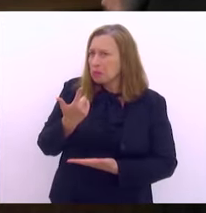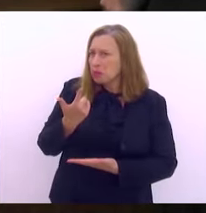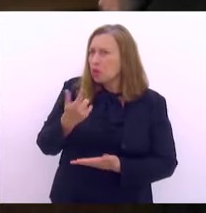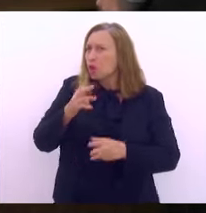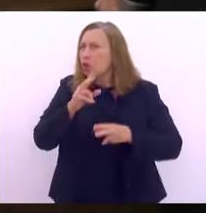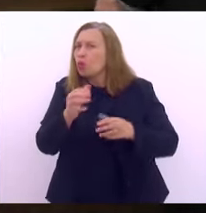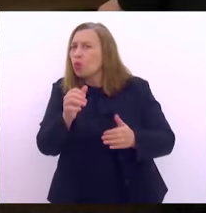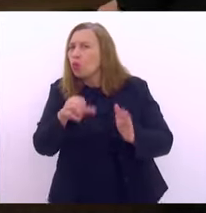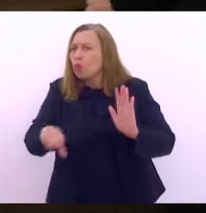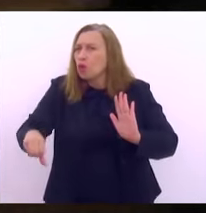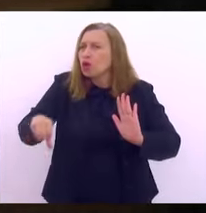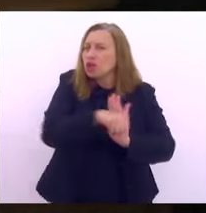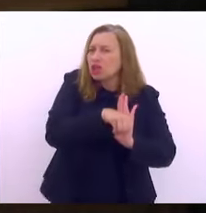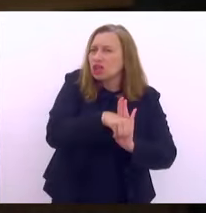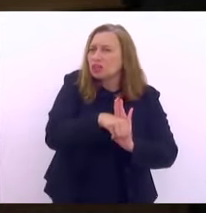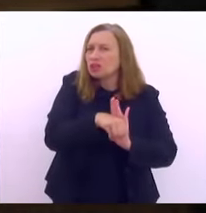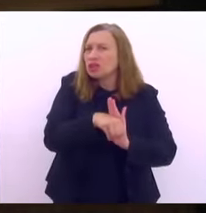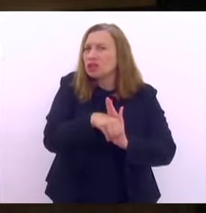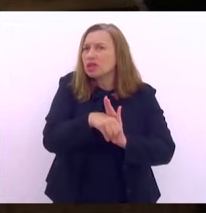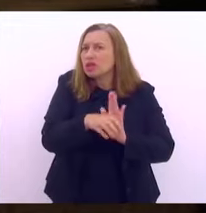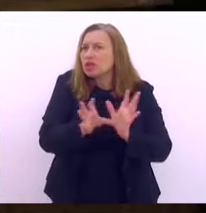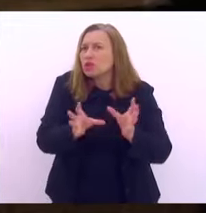crime organizado